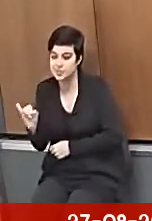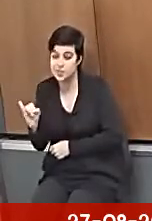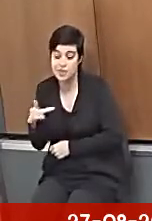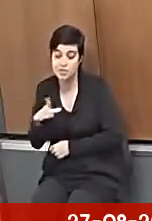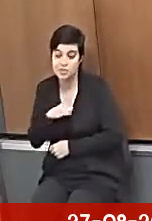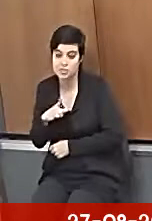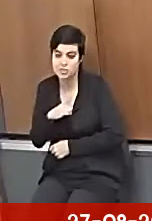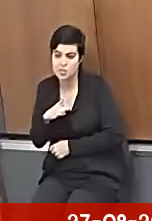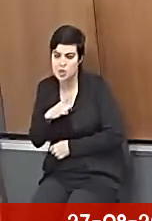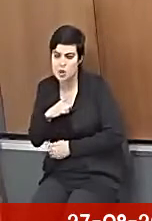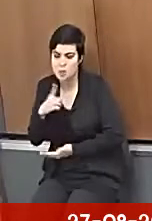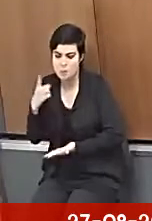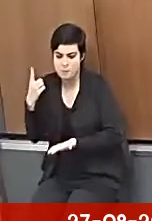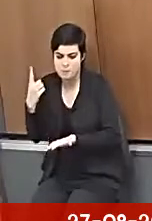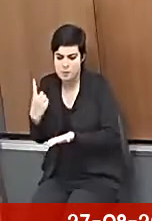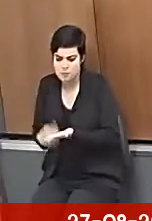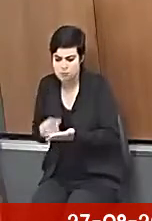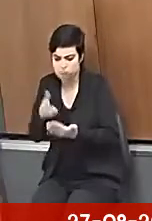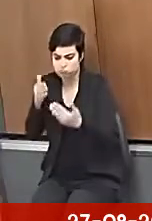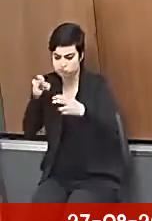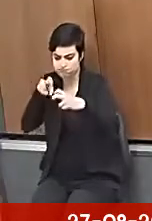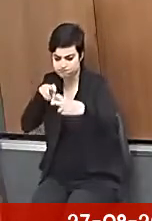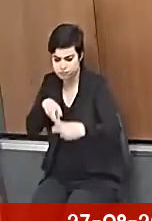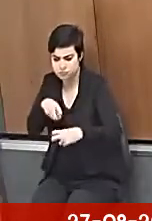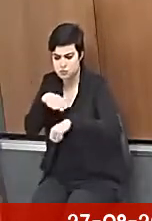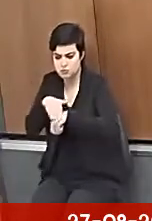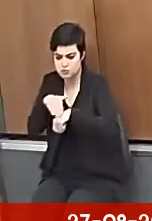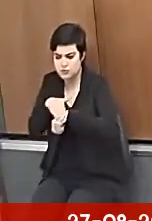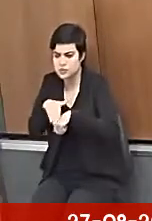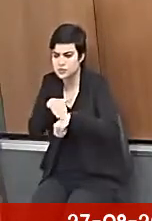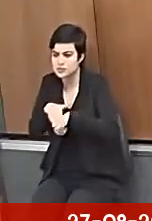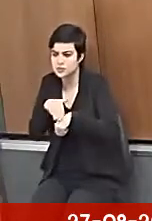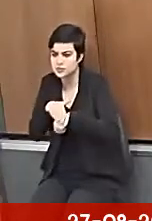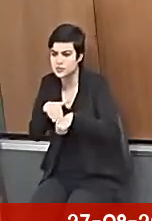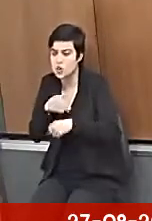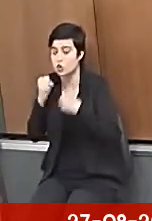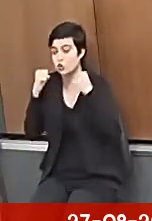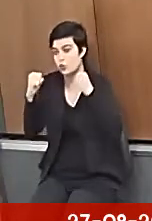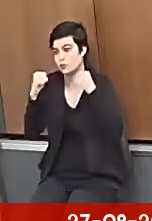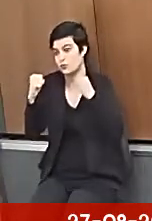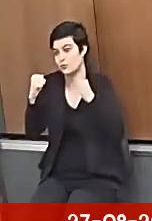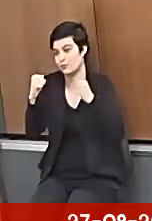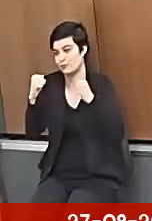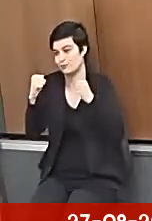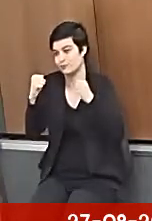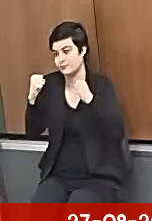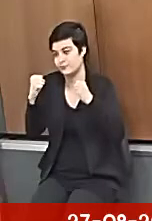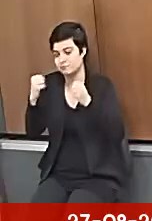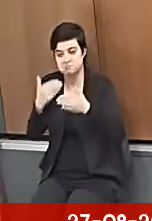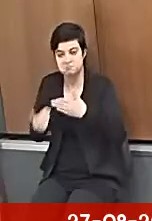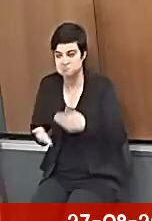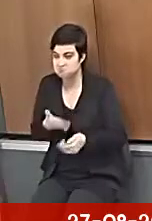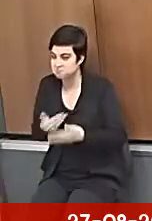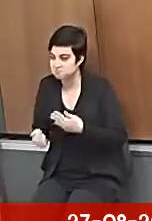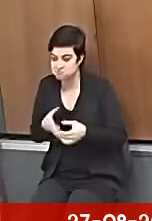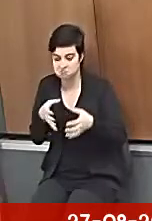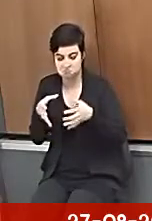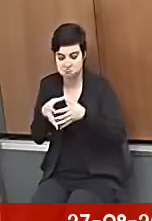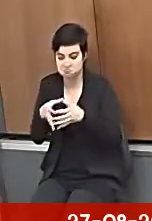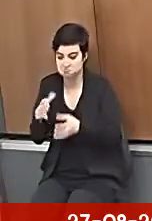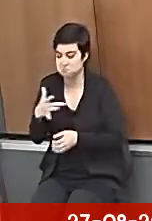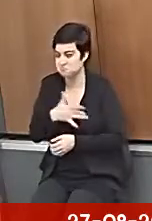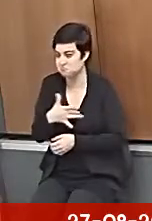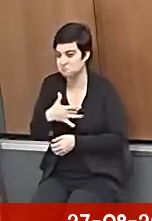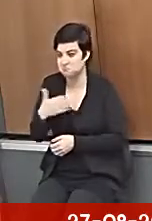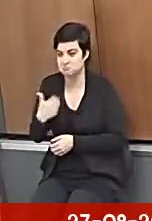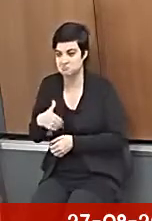aquele momento de sensibilidade se escutar o seu cliente que é o torcedor independente do clube que ele seja